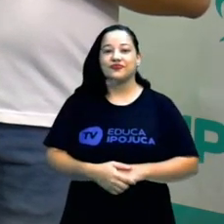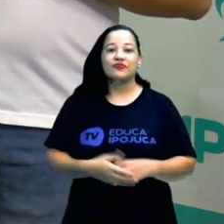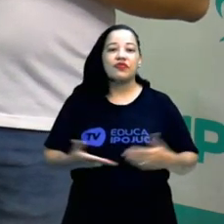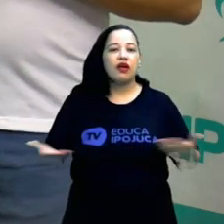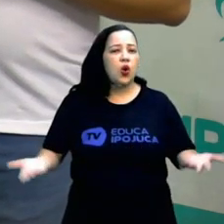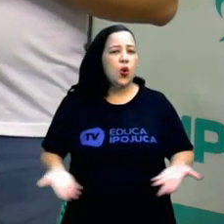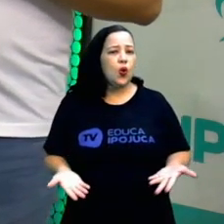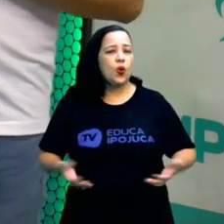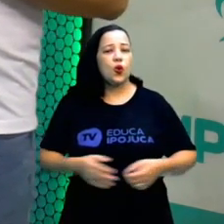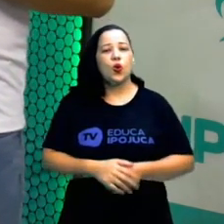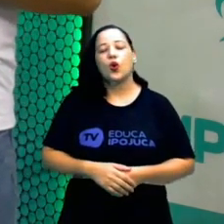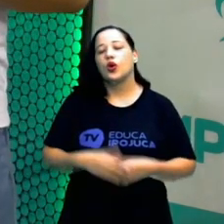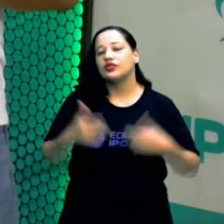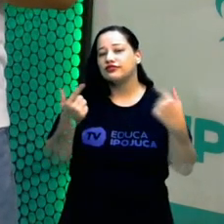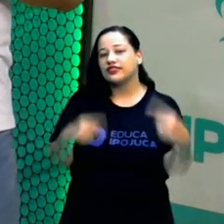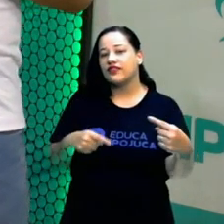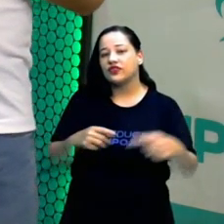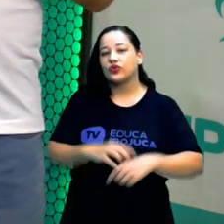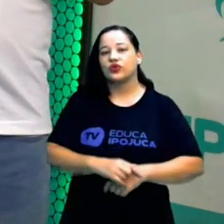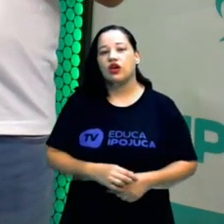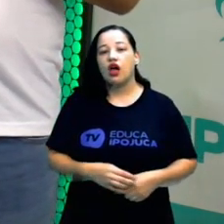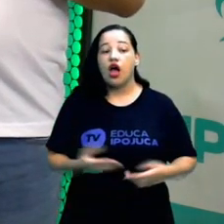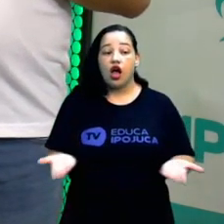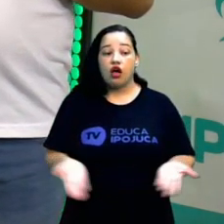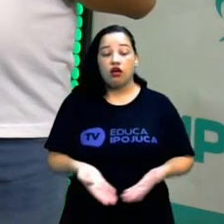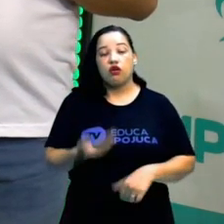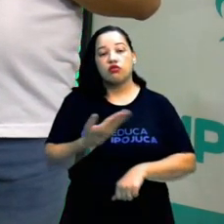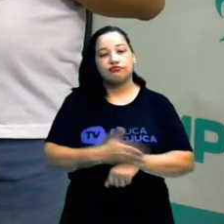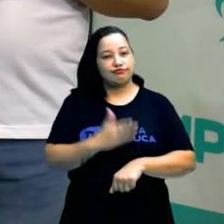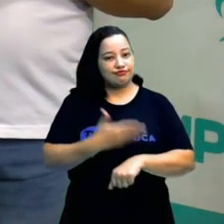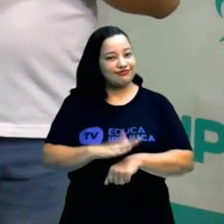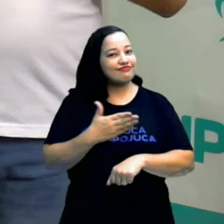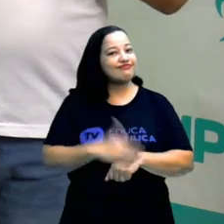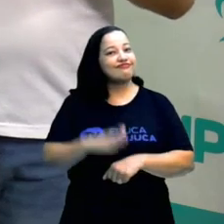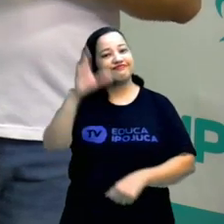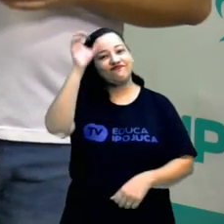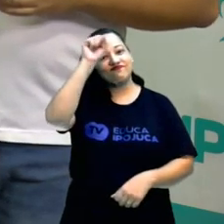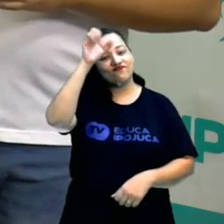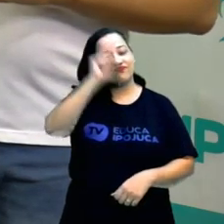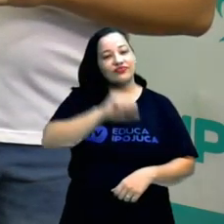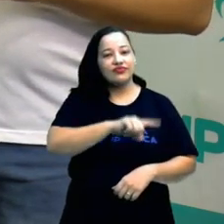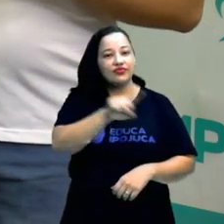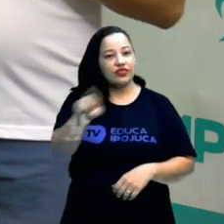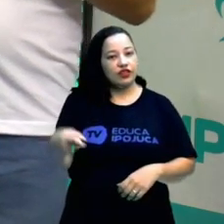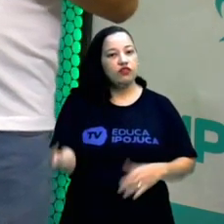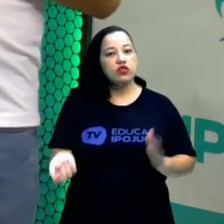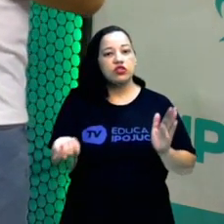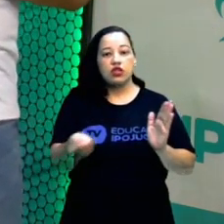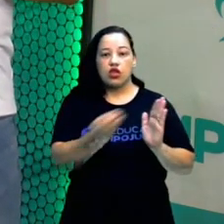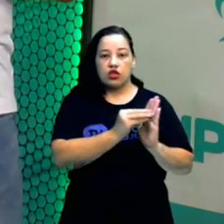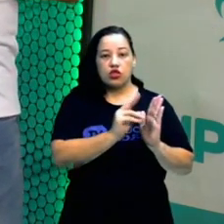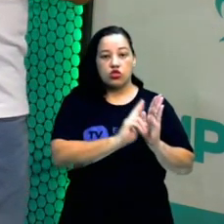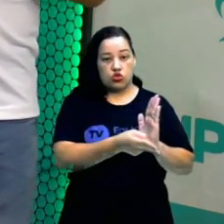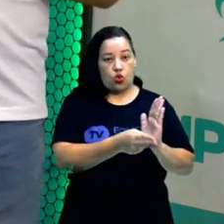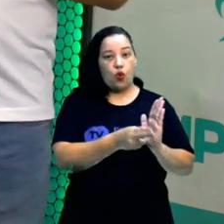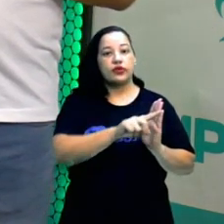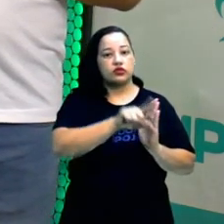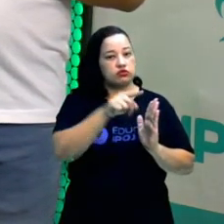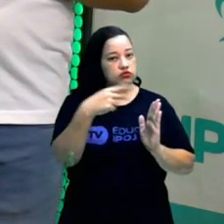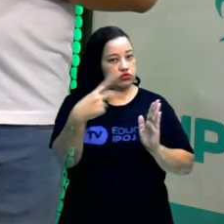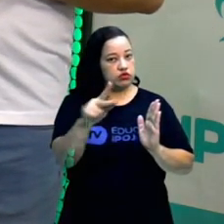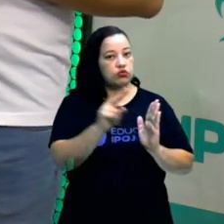E o momento do nosso desafio, momento de aprender praticando. Tome nota aí do seu nome, aluno,